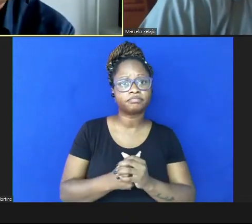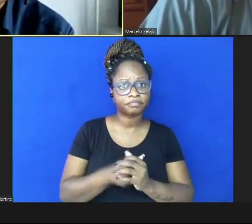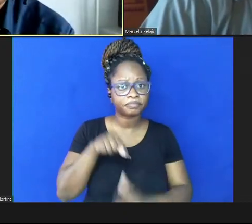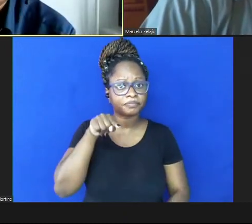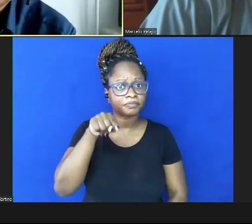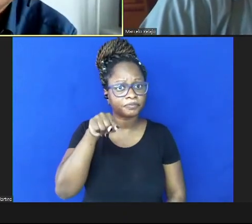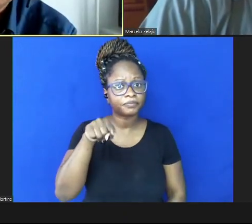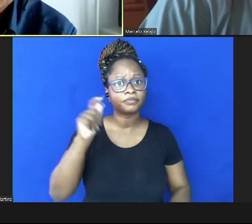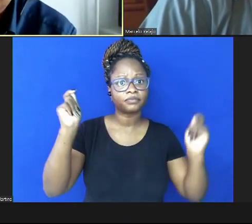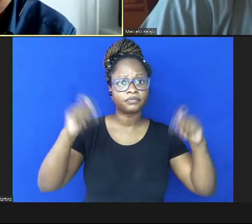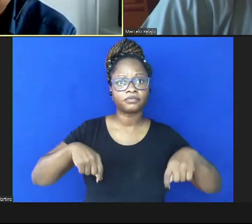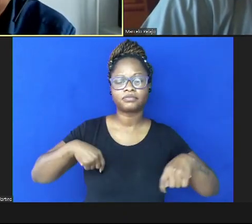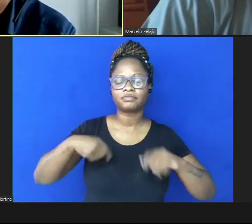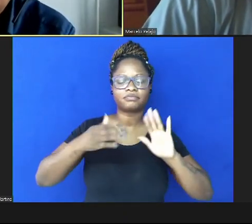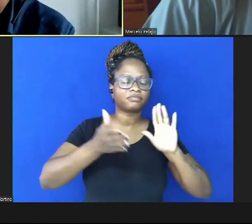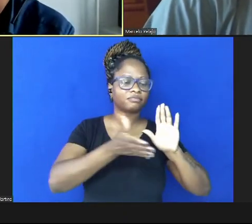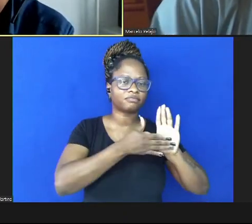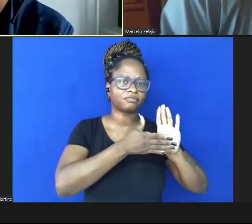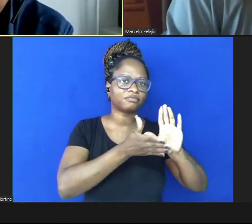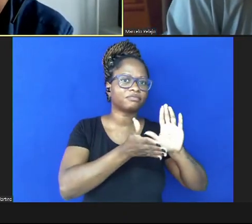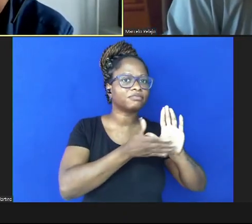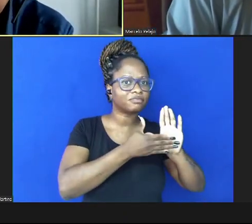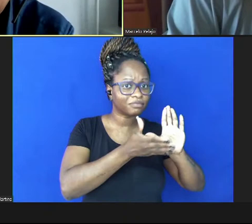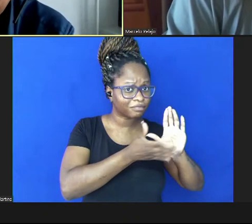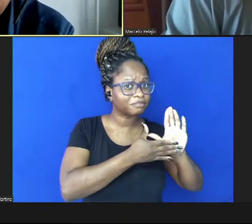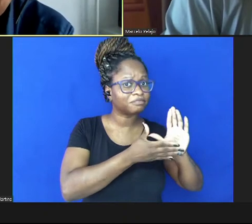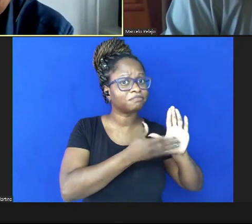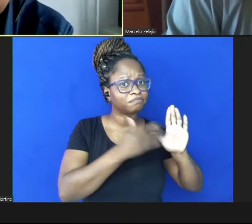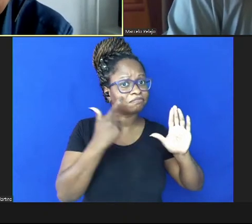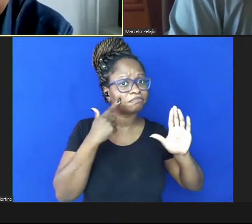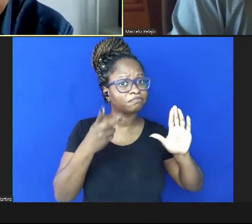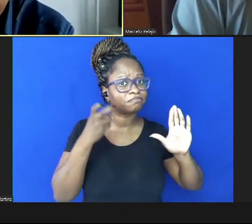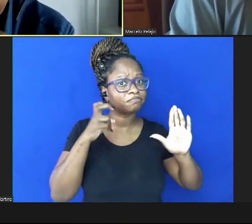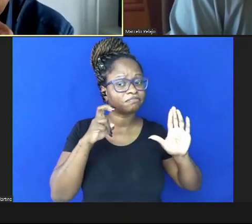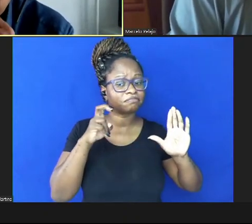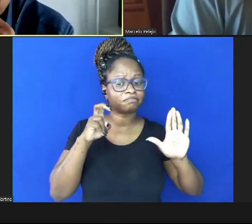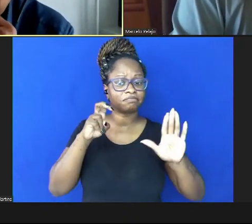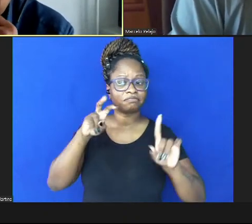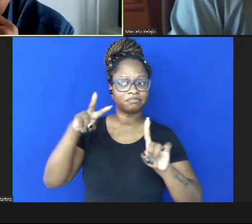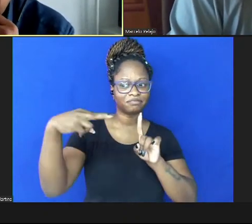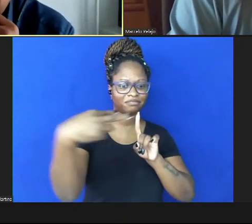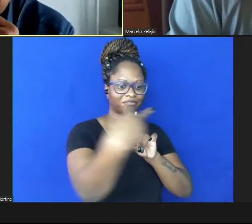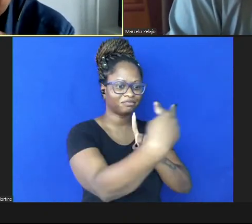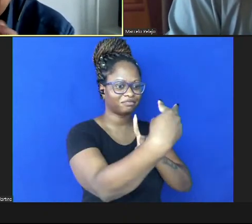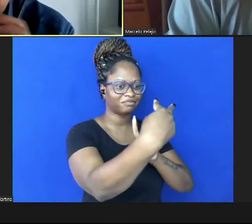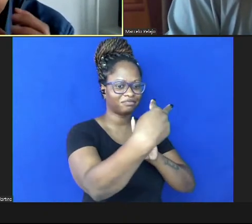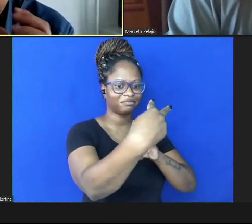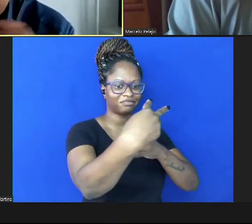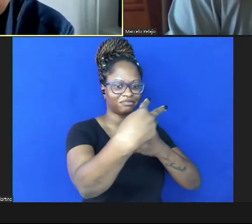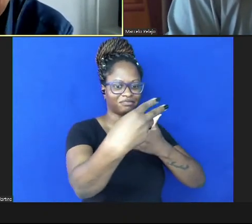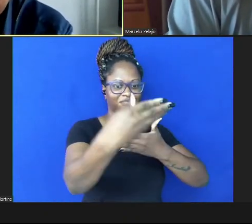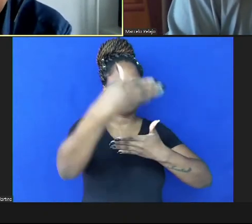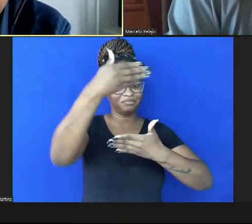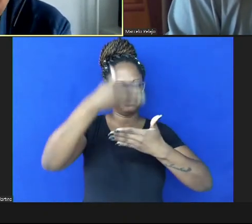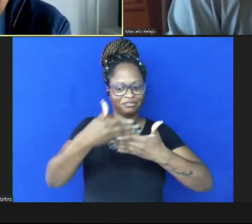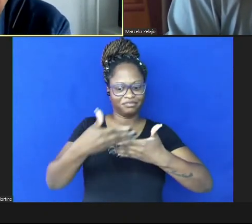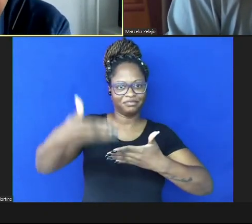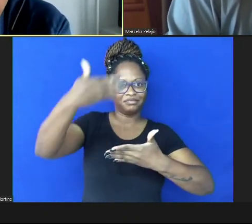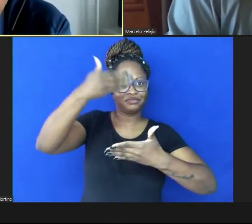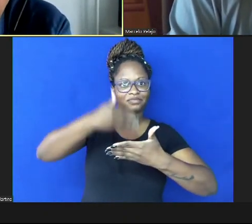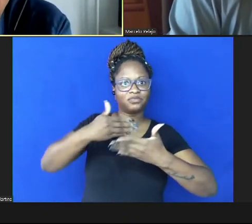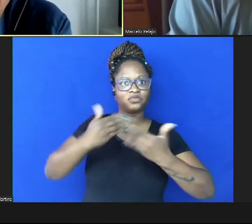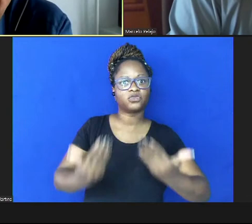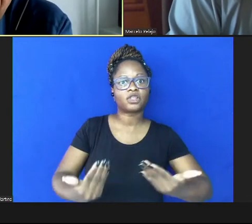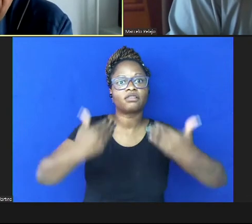casa com aquela proposta de ver a perspectiva por trás da pele, por trás do corpo humano.